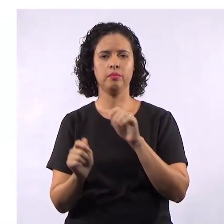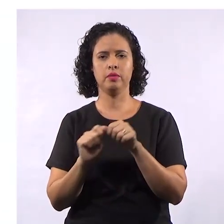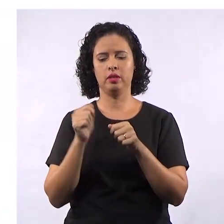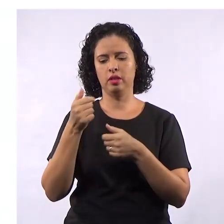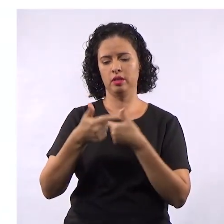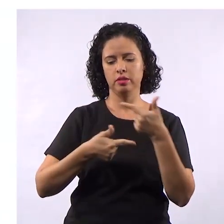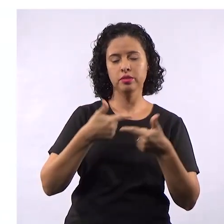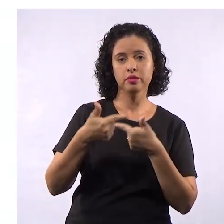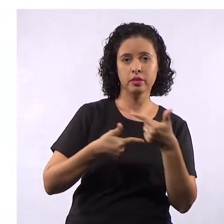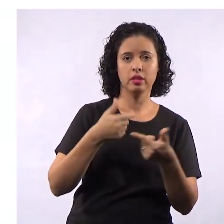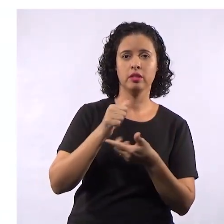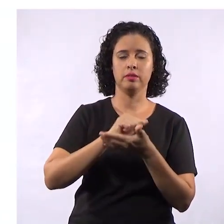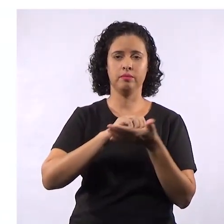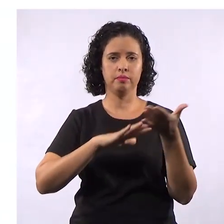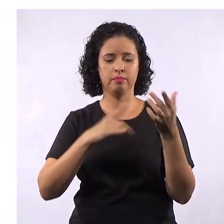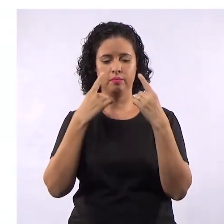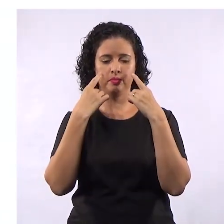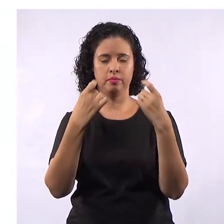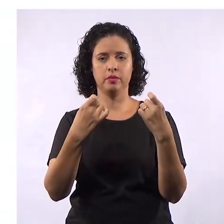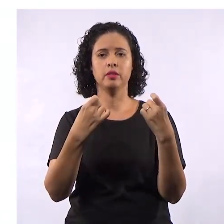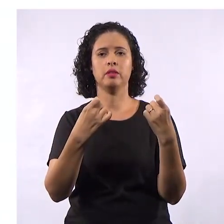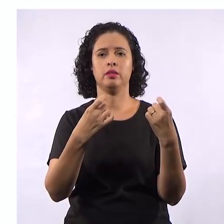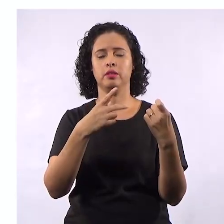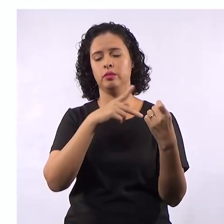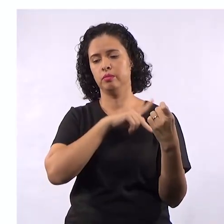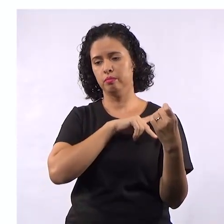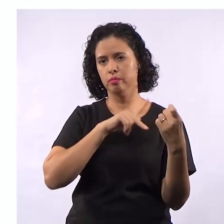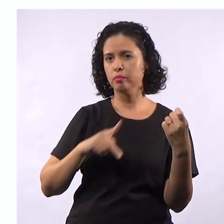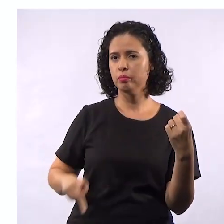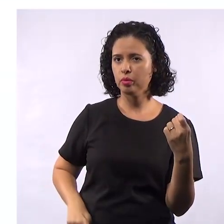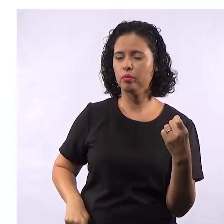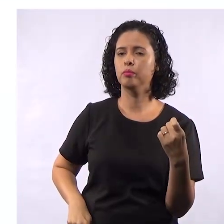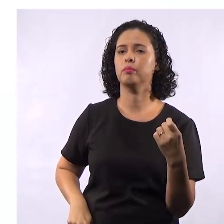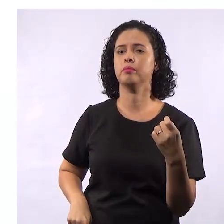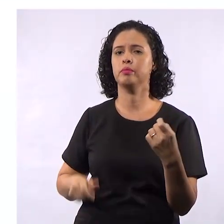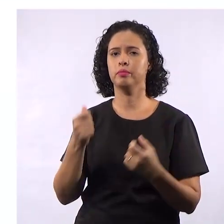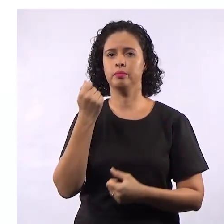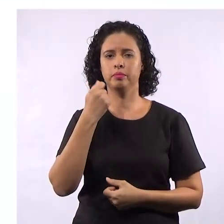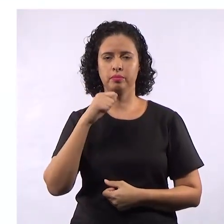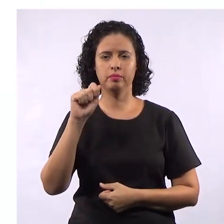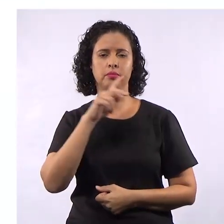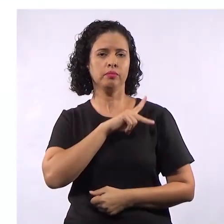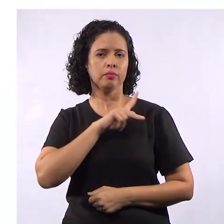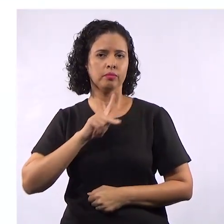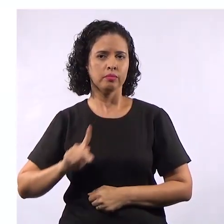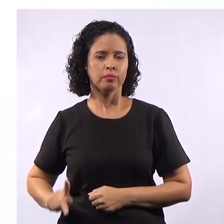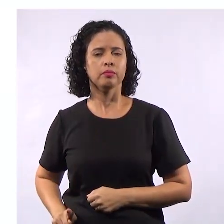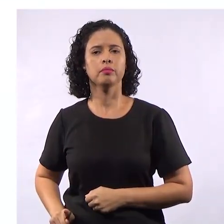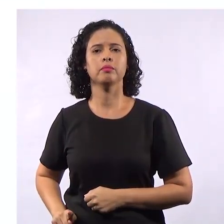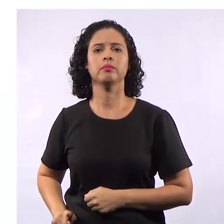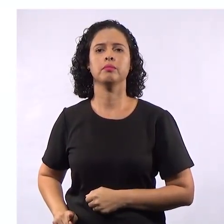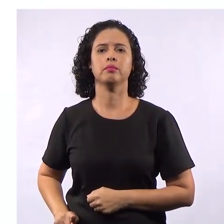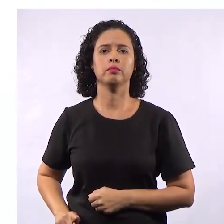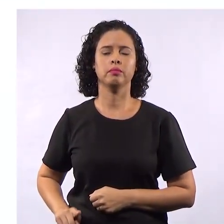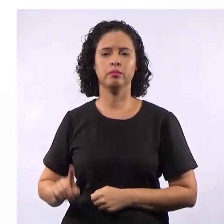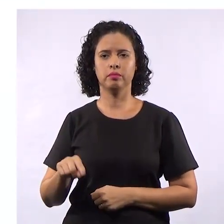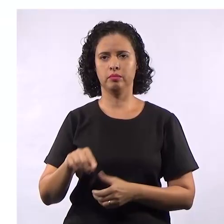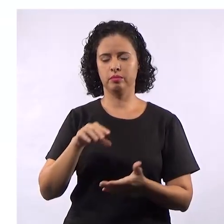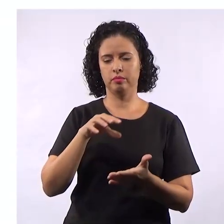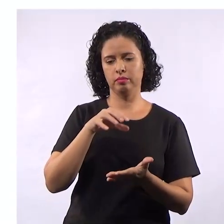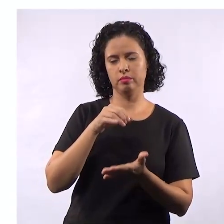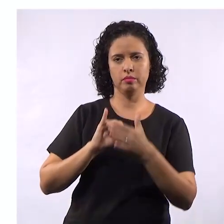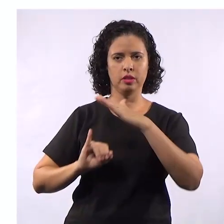Temos também que se destaca a família como uma entidade não personificada, pois apesar de seus laços de sangue, cada membro